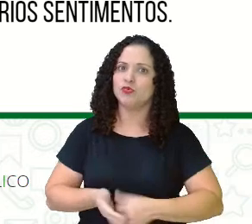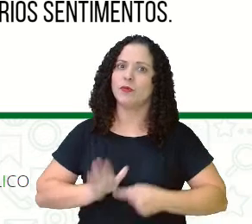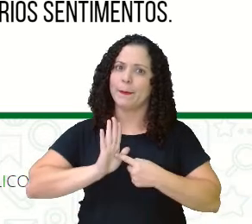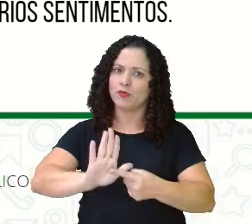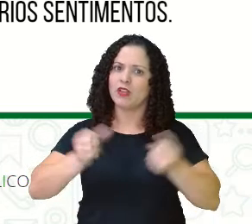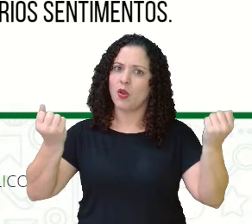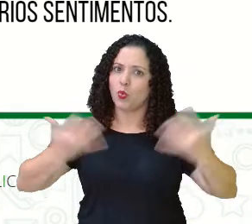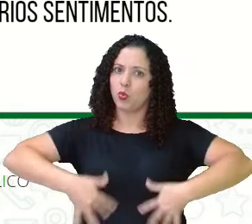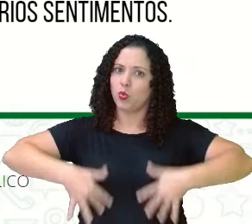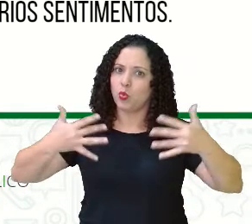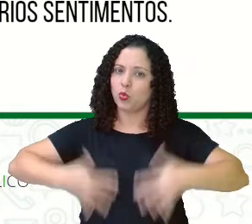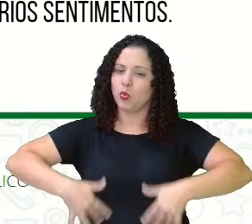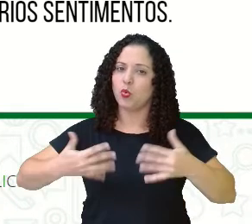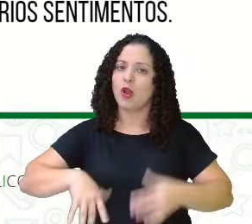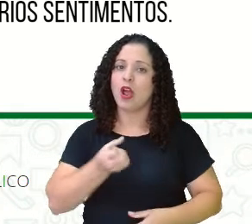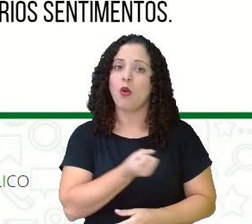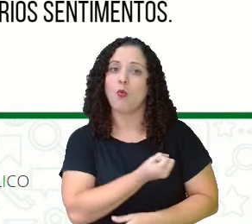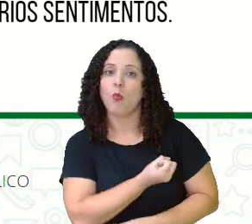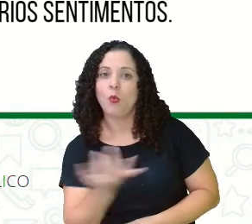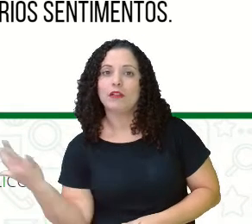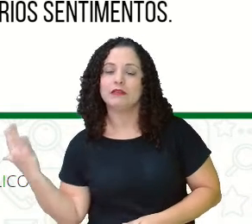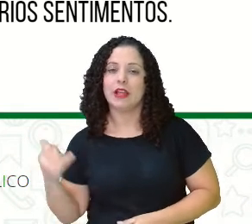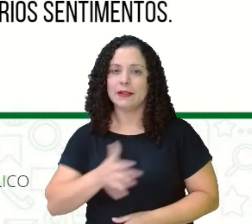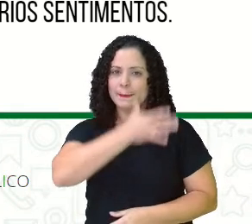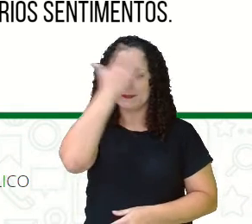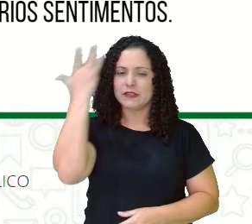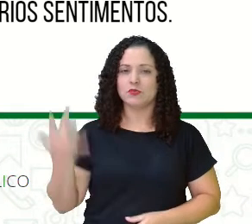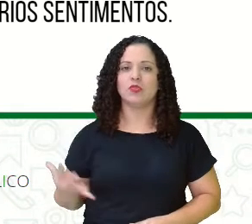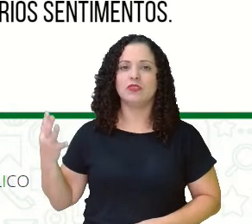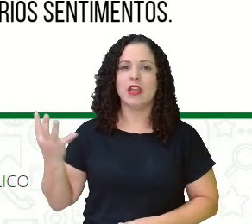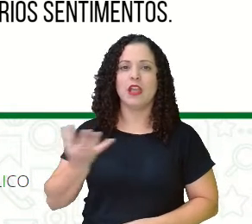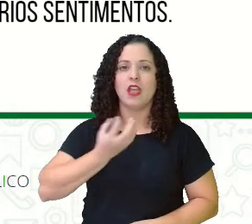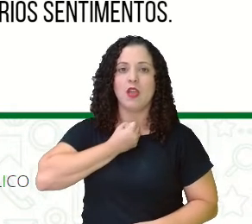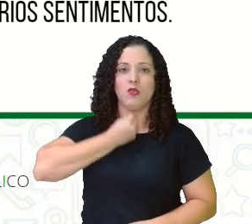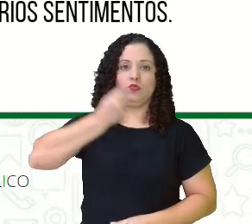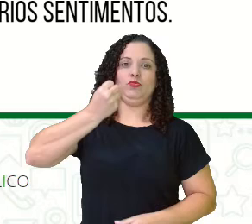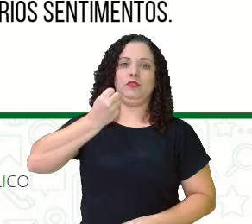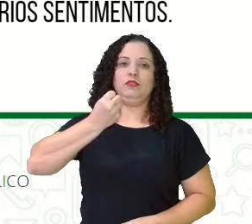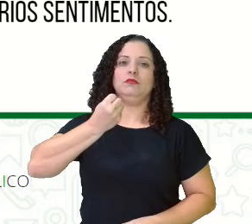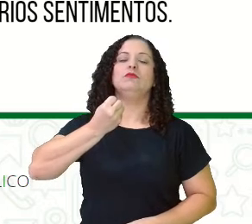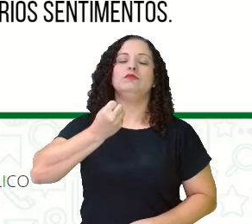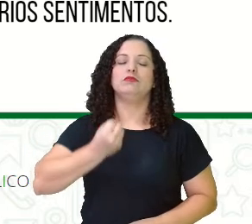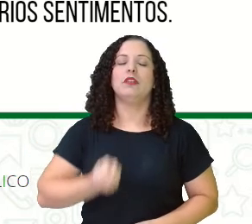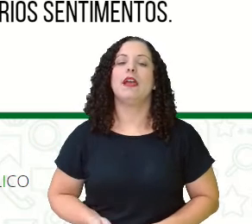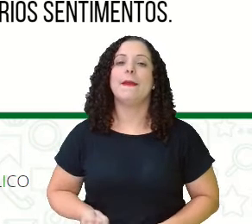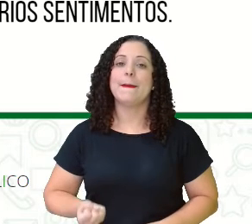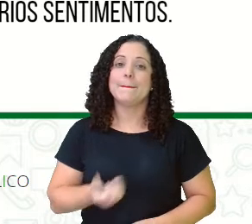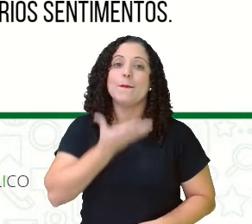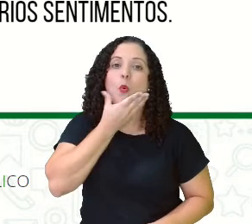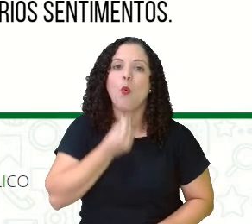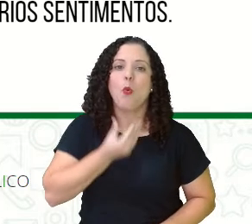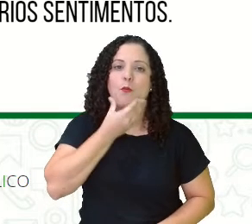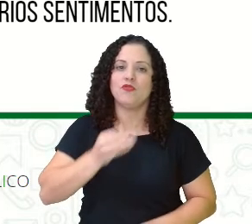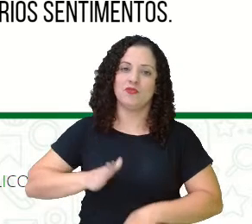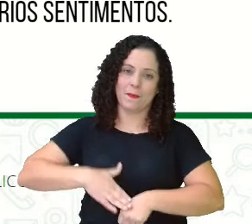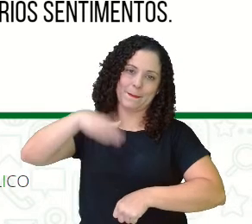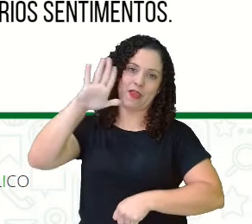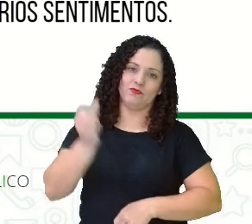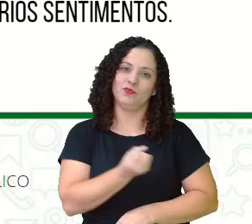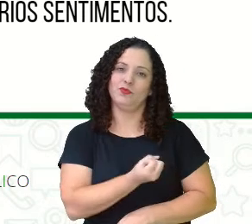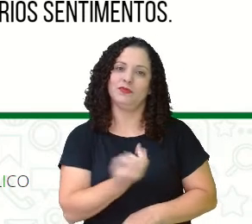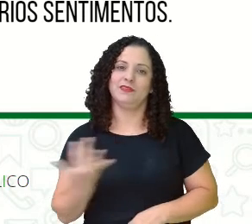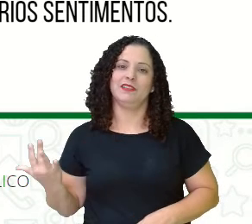de suicídio é maior no sexo masculino. A média global é de 15 homens para 8